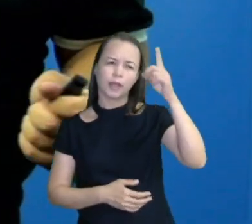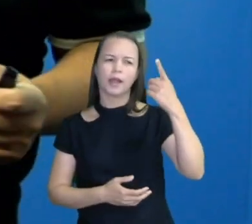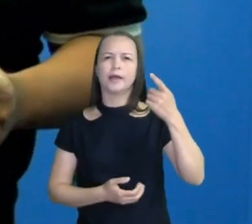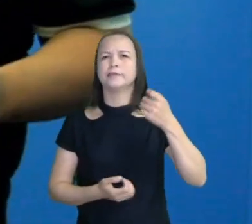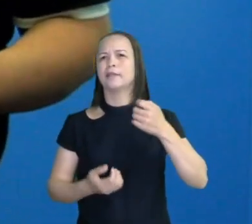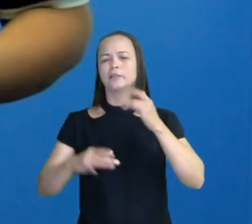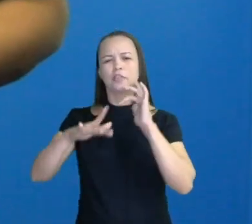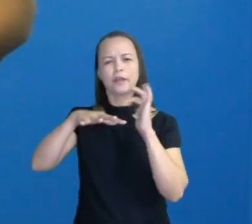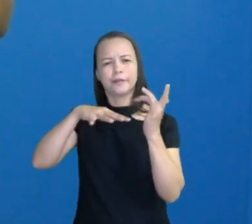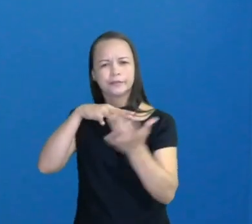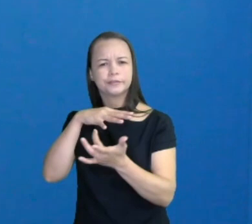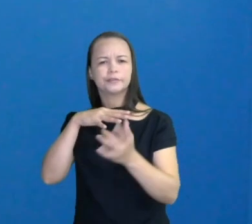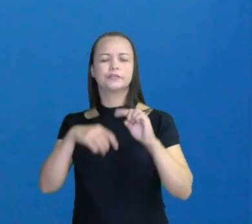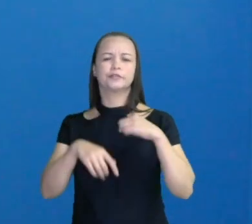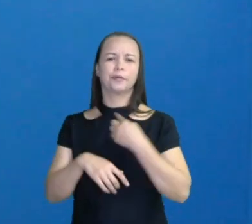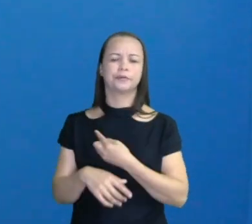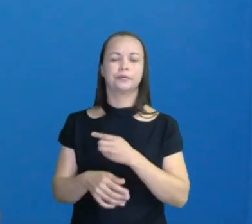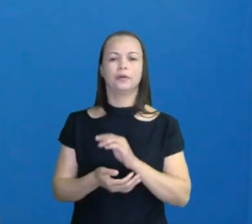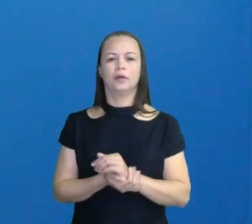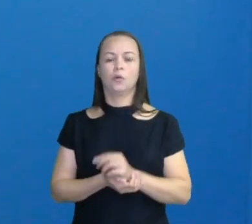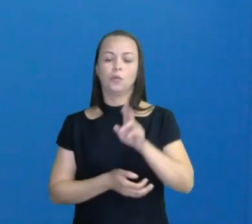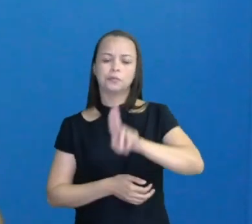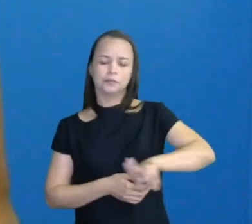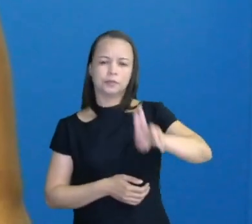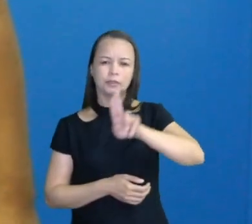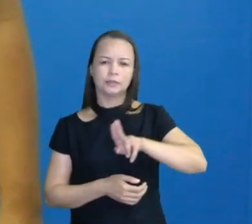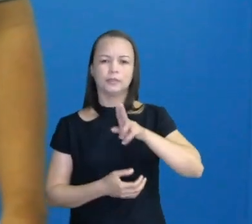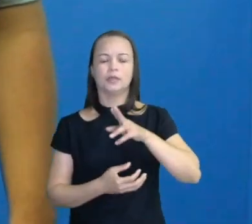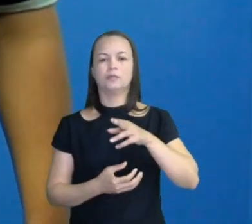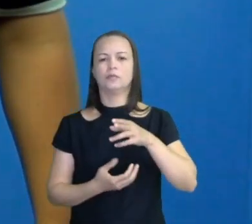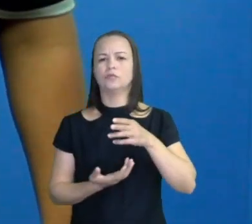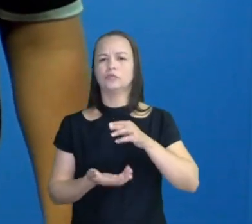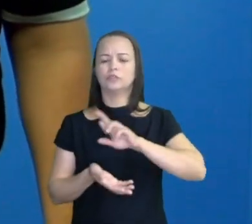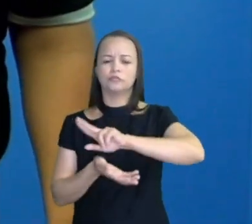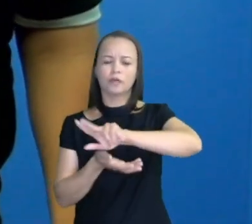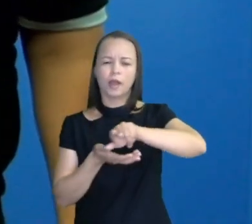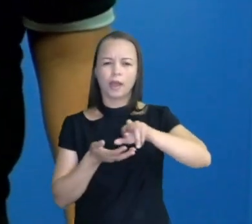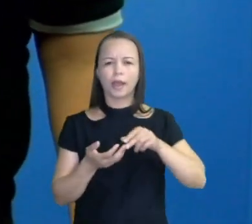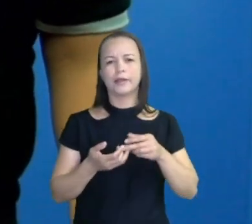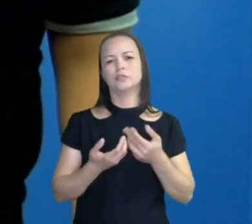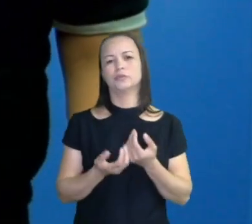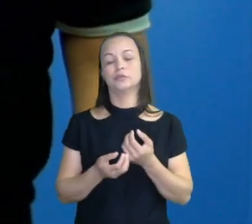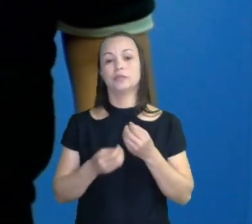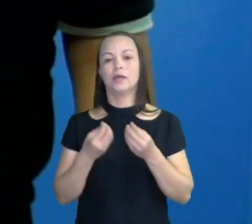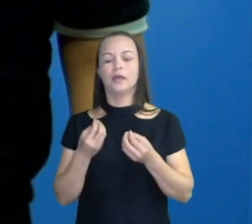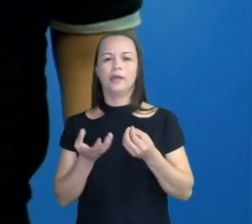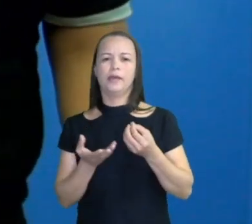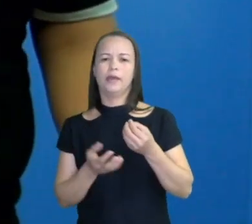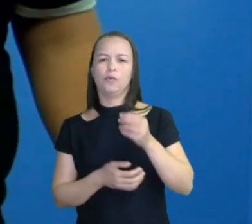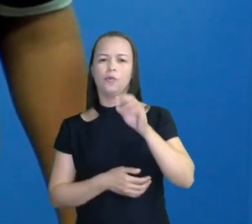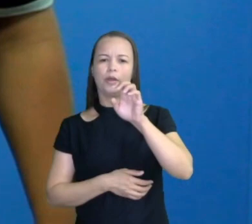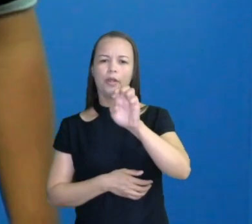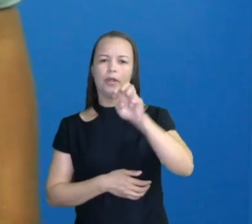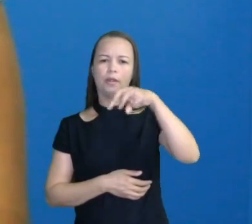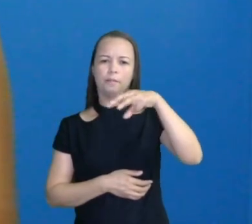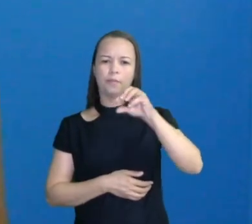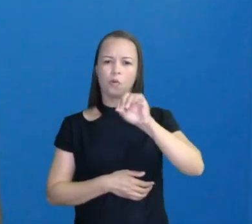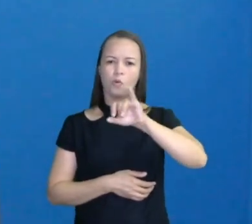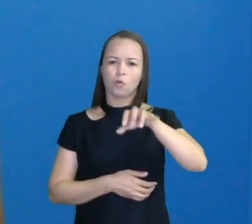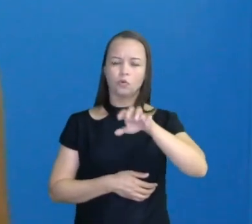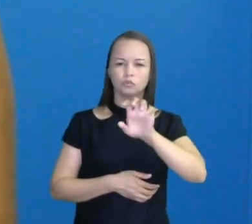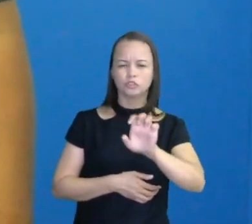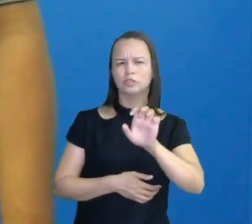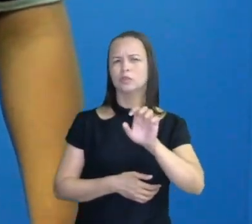redes sociais, a gente utiliza muitos os famosos emojis. O que é um emoji,